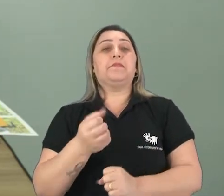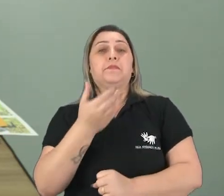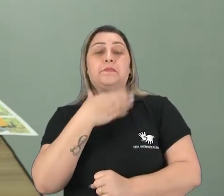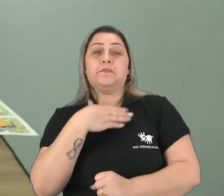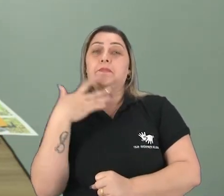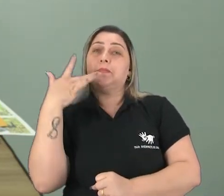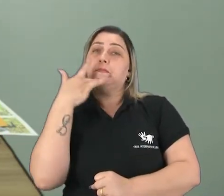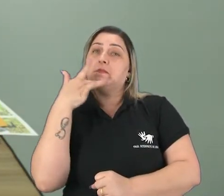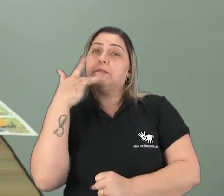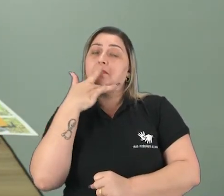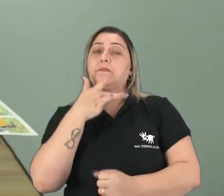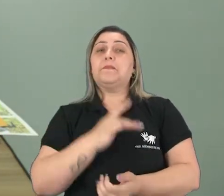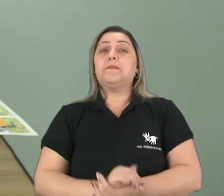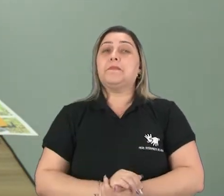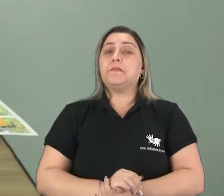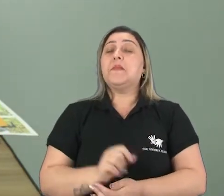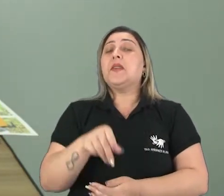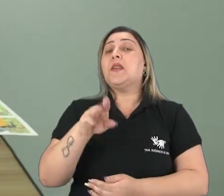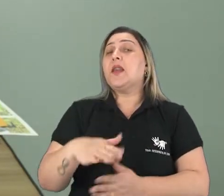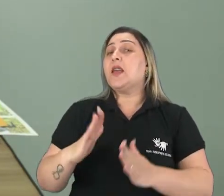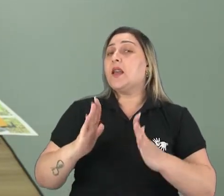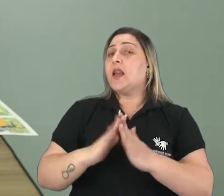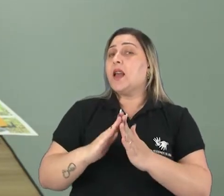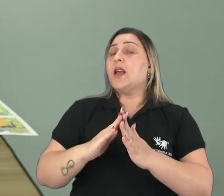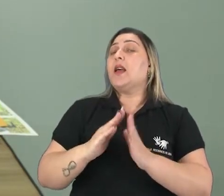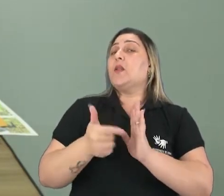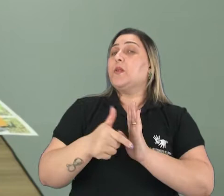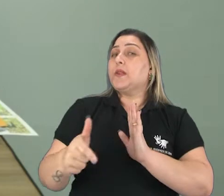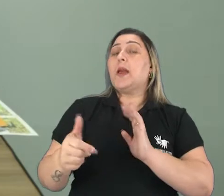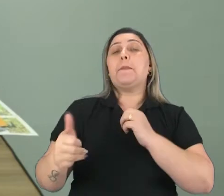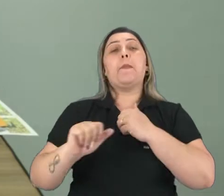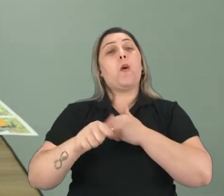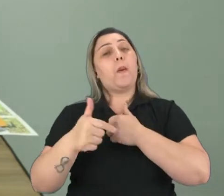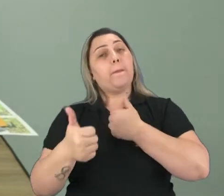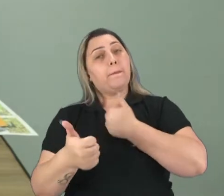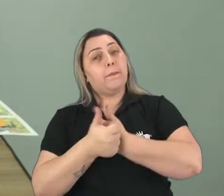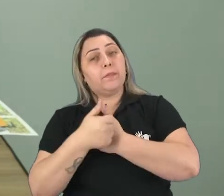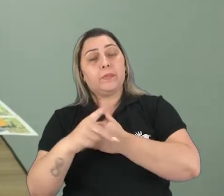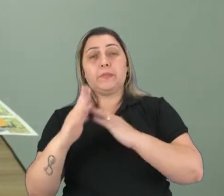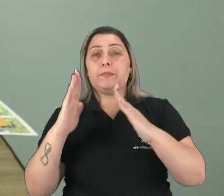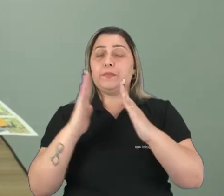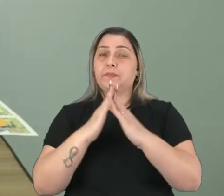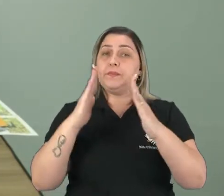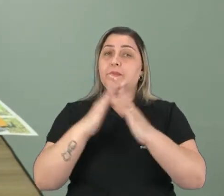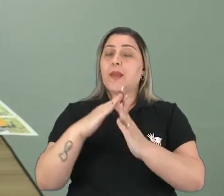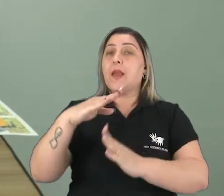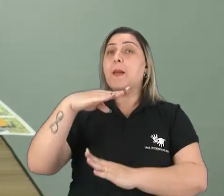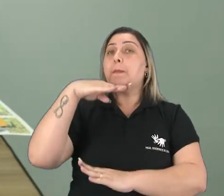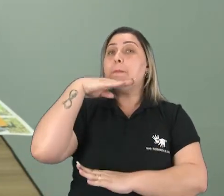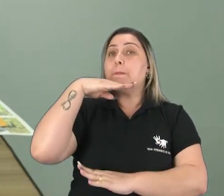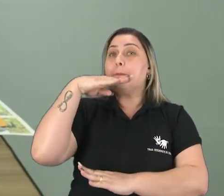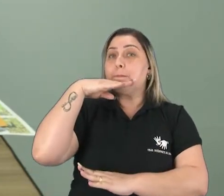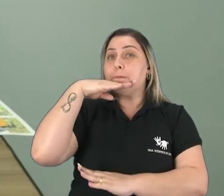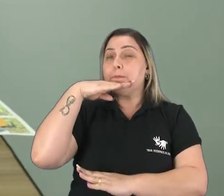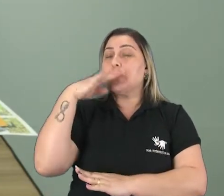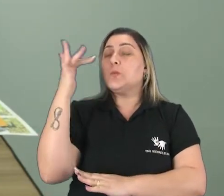frutos deliciosos. Quem em casa não tem, ou próximo da sua casa, no seu quintal, um pé de